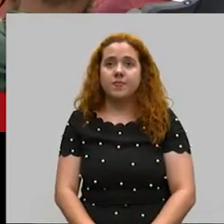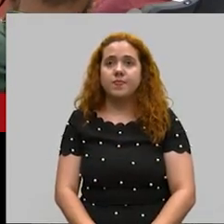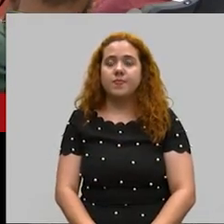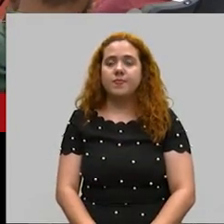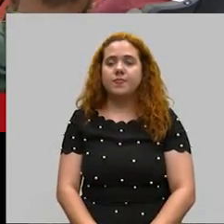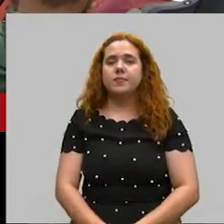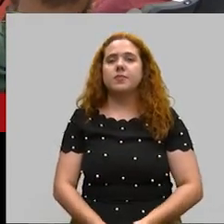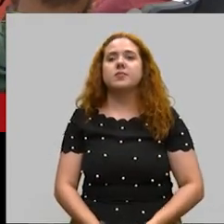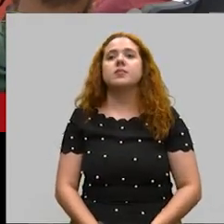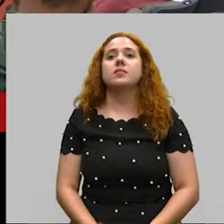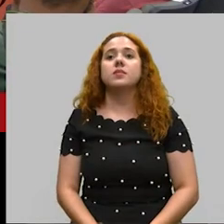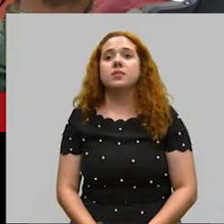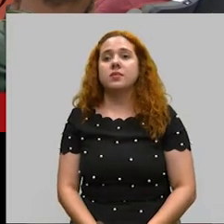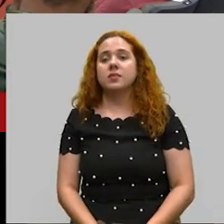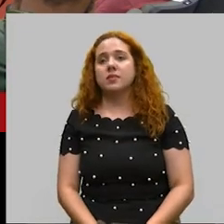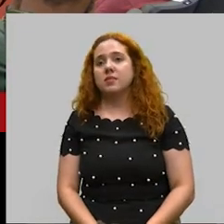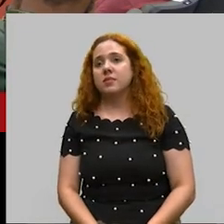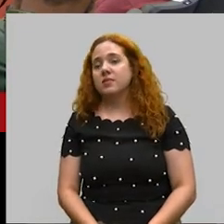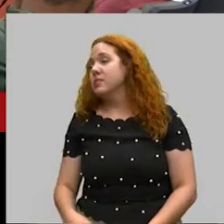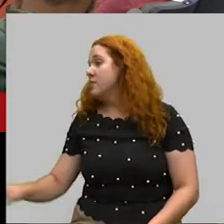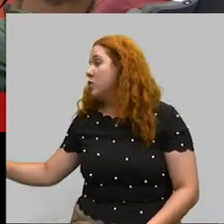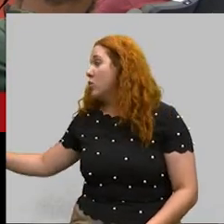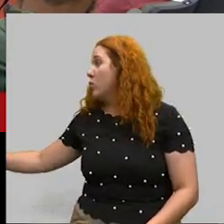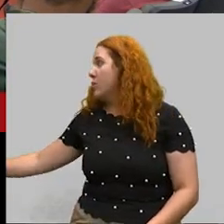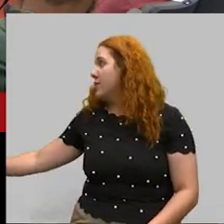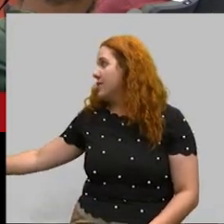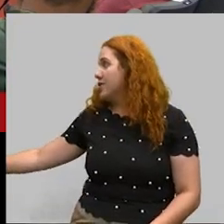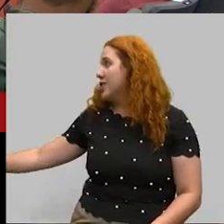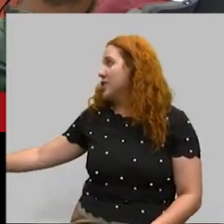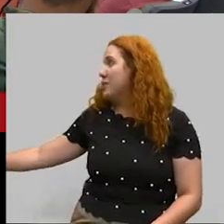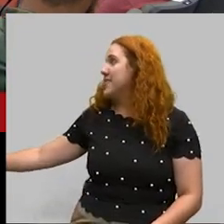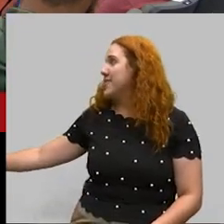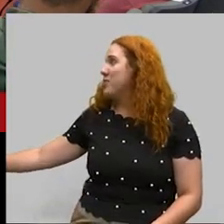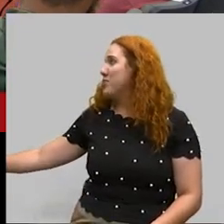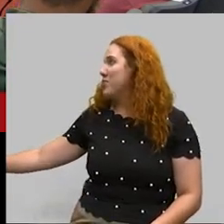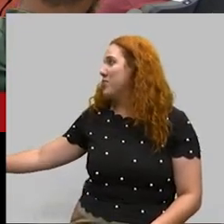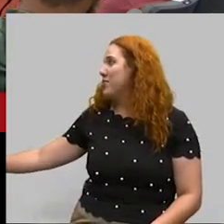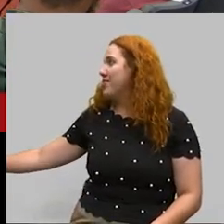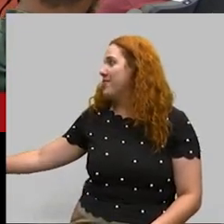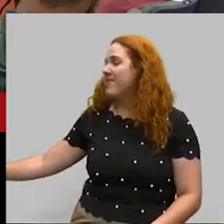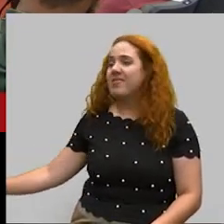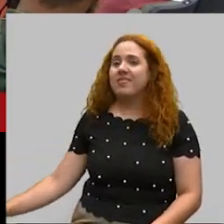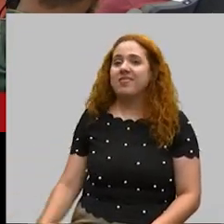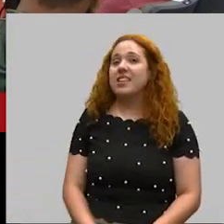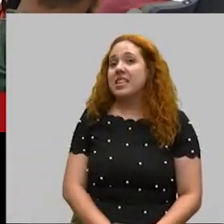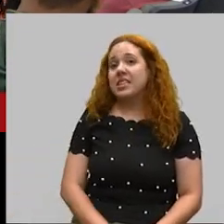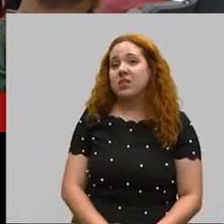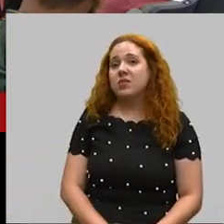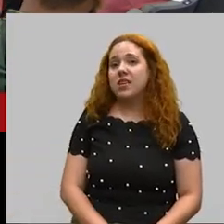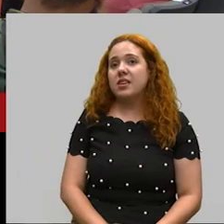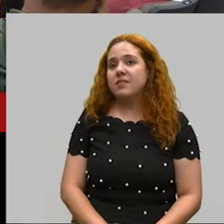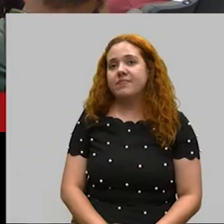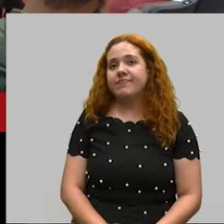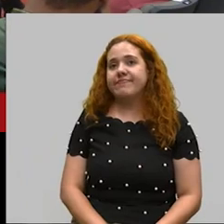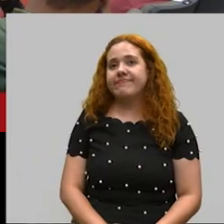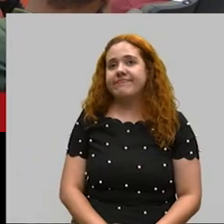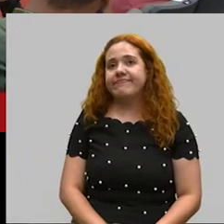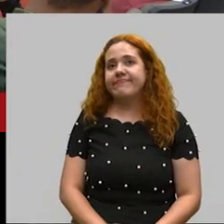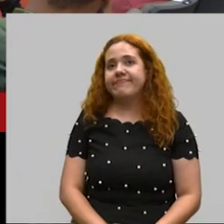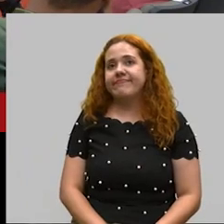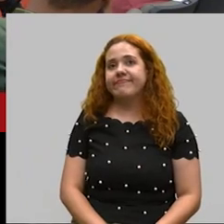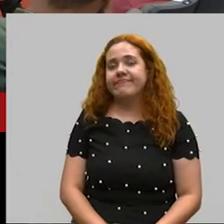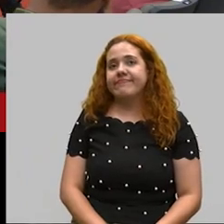gente Reda que que Reda PR cá Reda PR cá PR cá isso faz assim sair do campo para